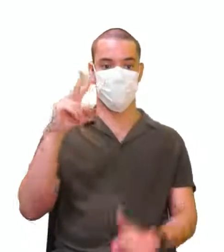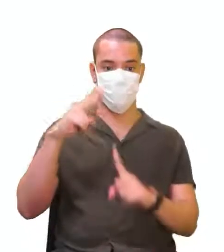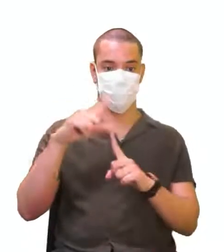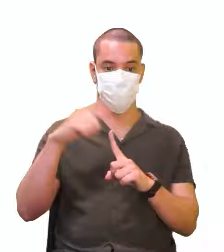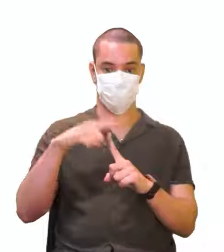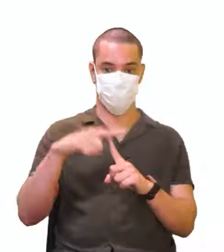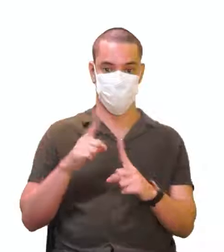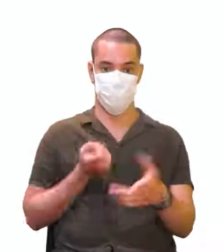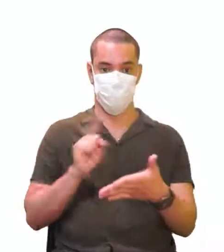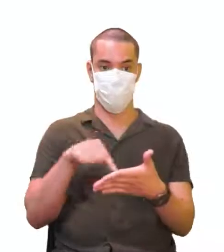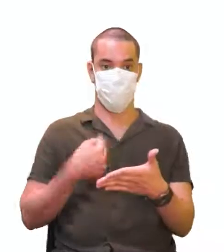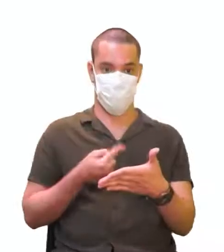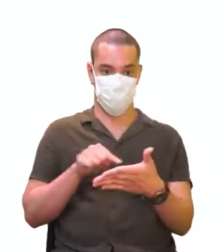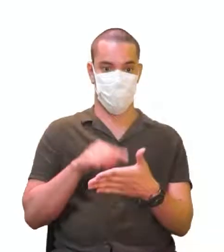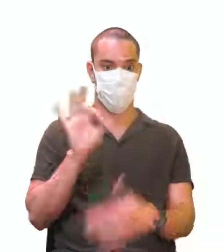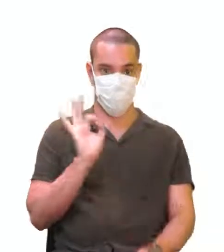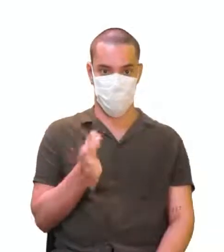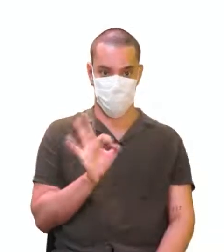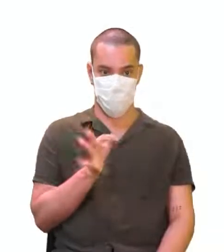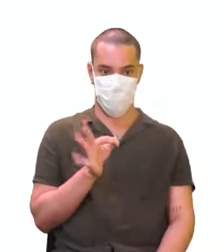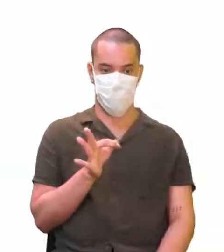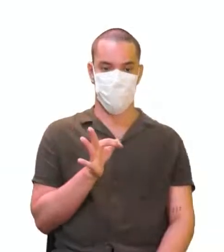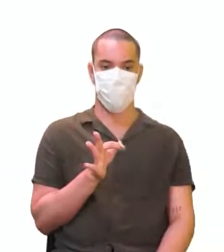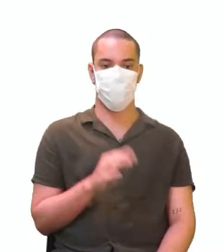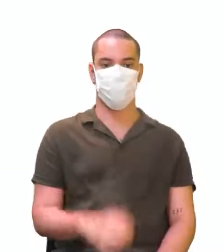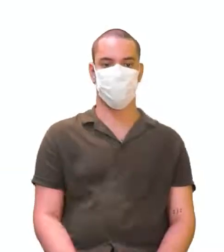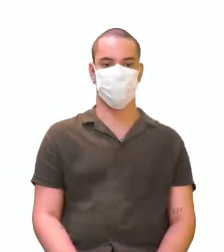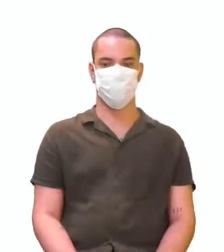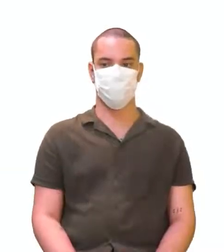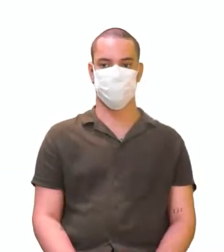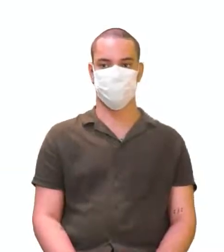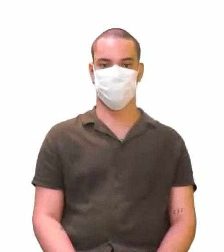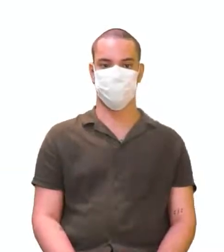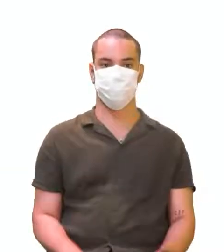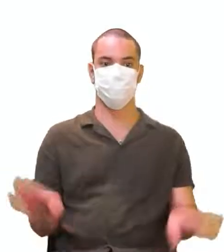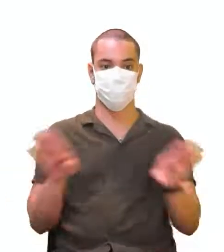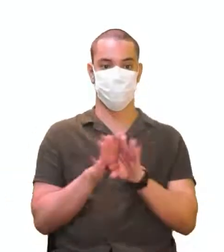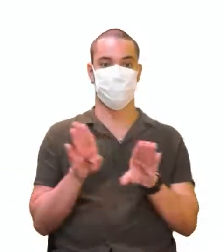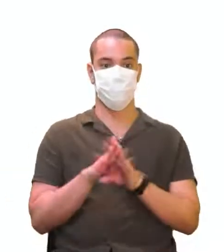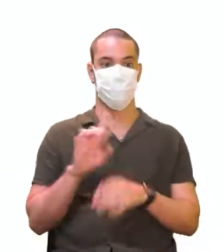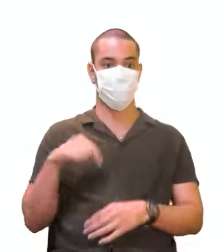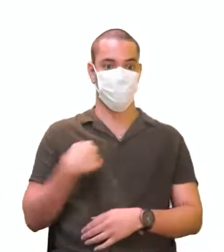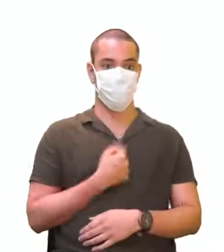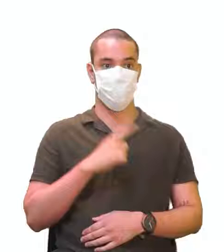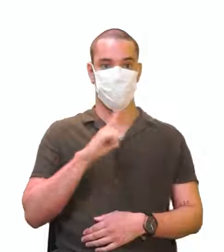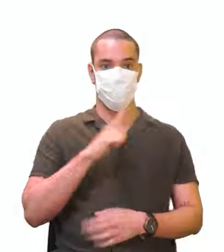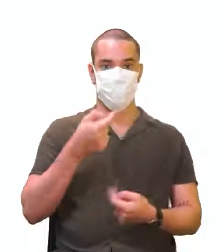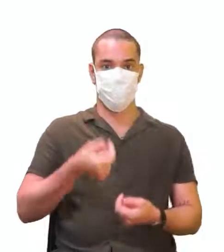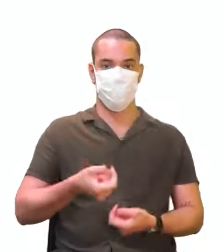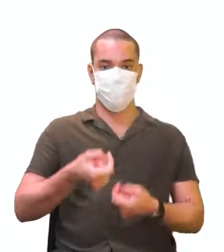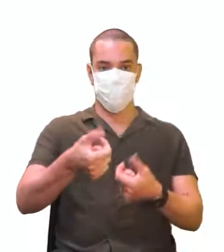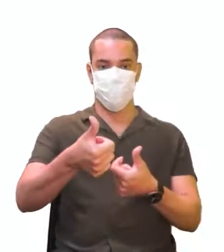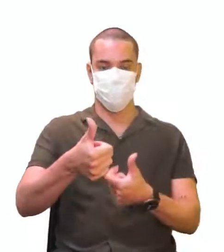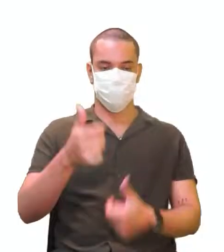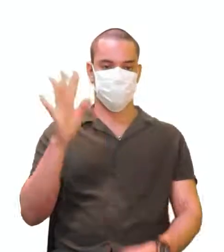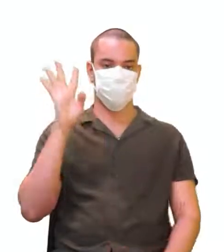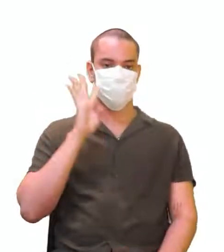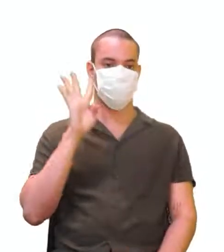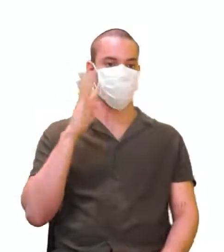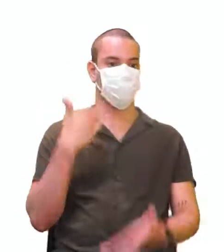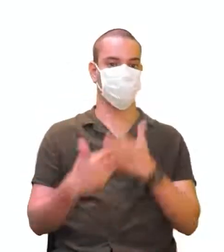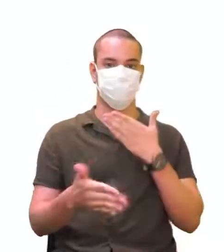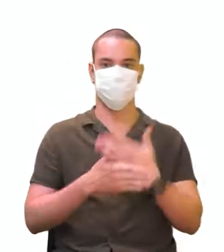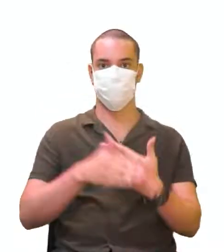de anticorpos, certo? E aí, a gente tem um macetezinho bem legal. Isso aqui você vai jogar para